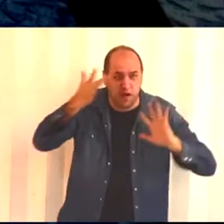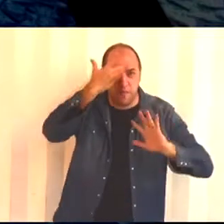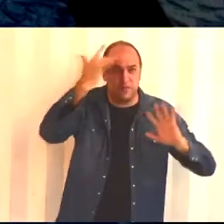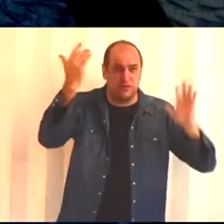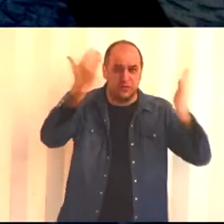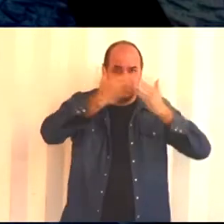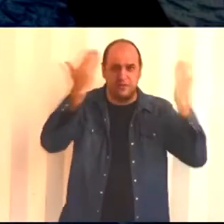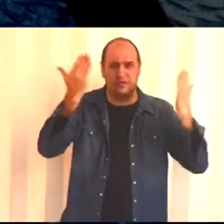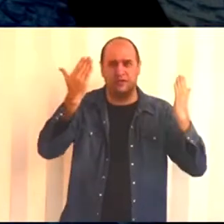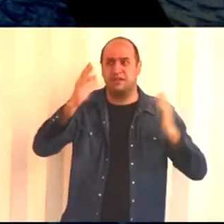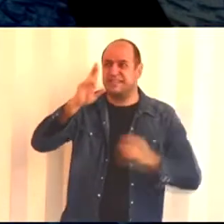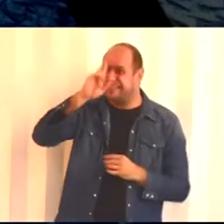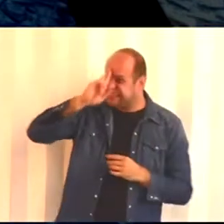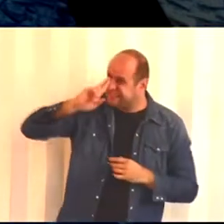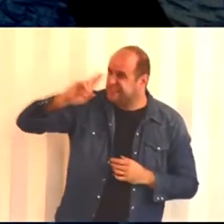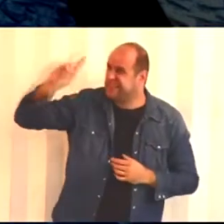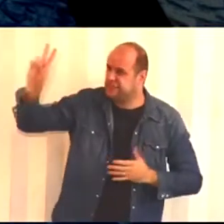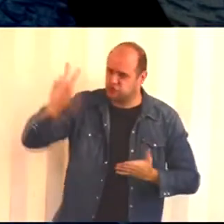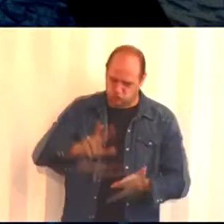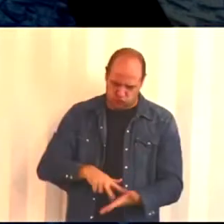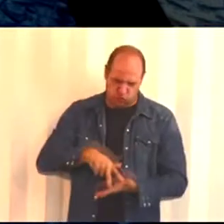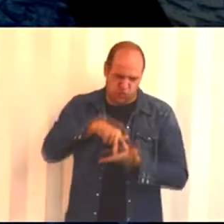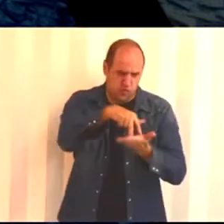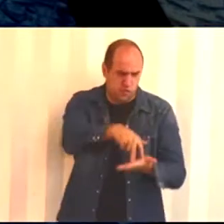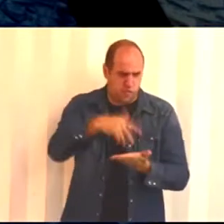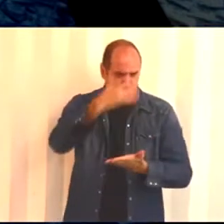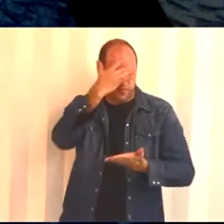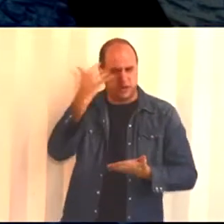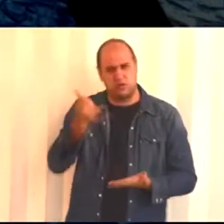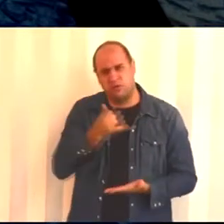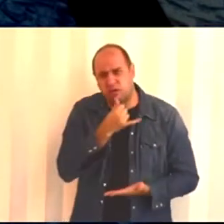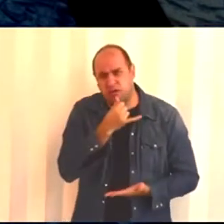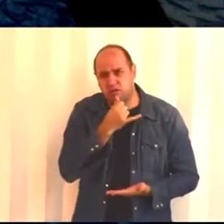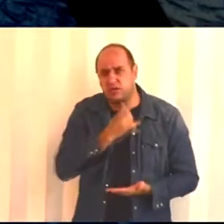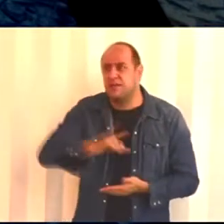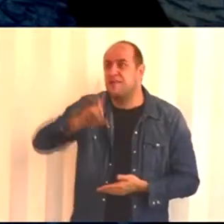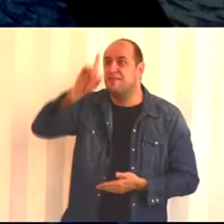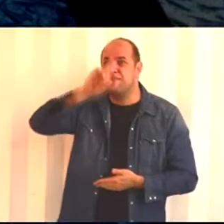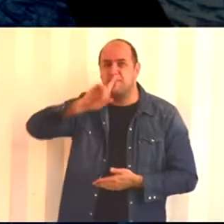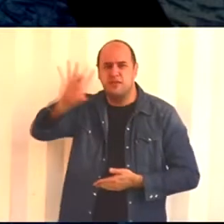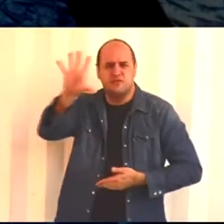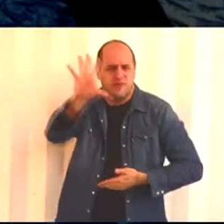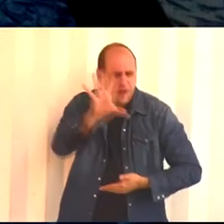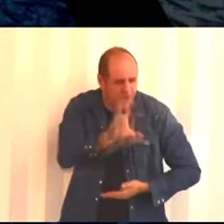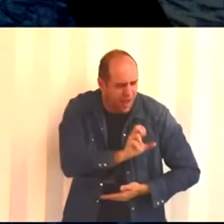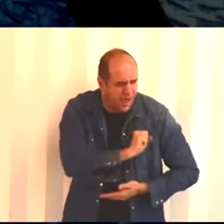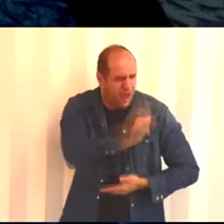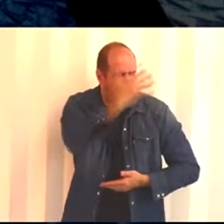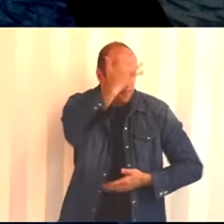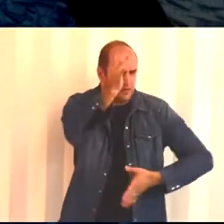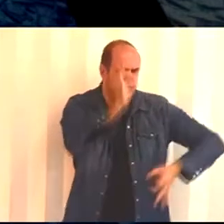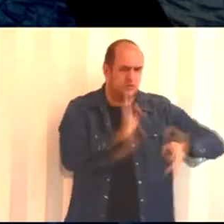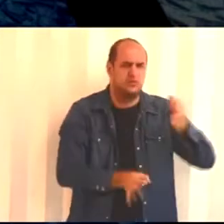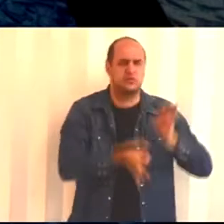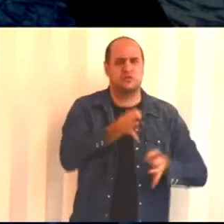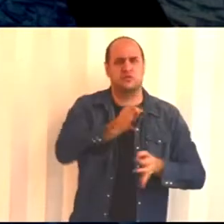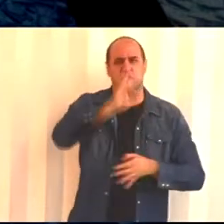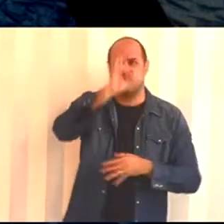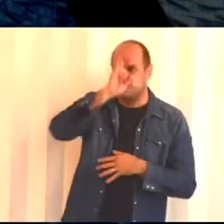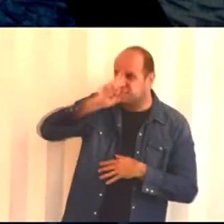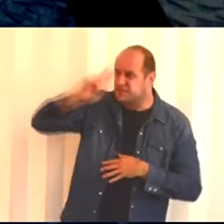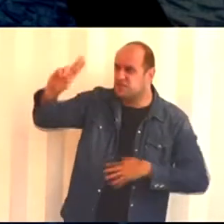cegos. O Senhor levanta os abatidos. O Senhor ama os justos. O